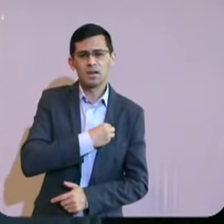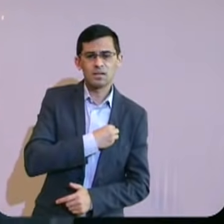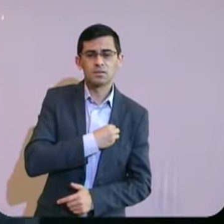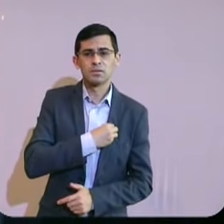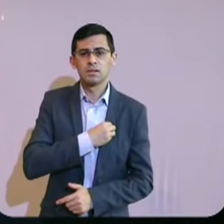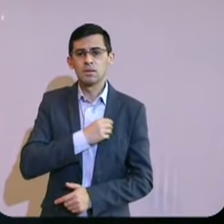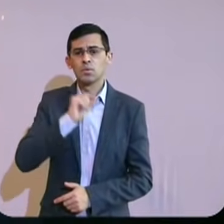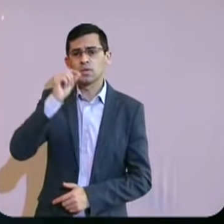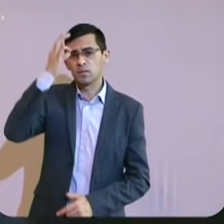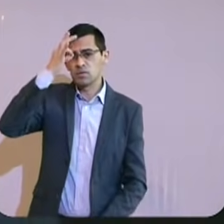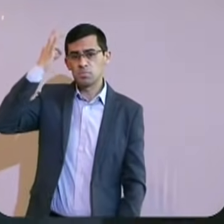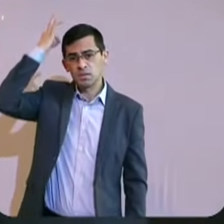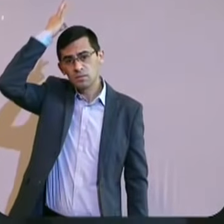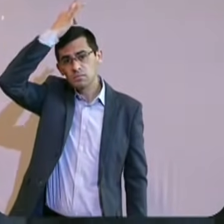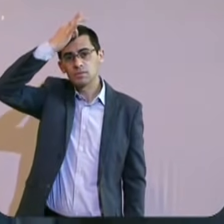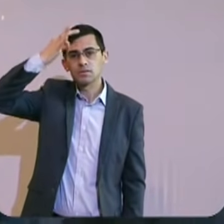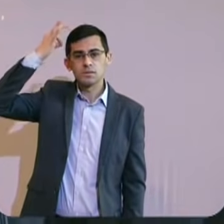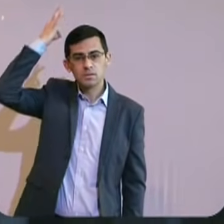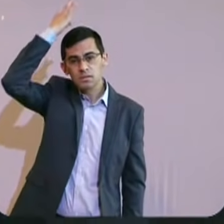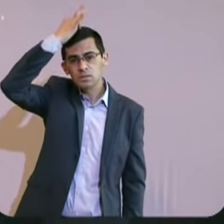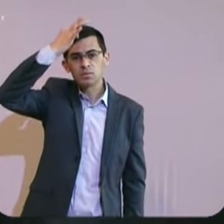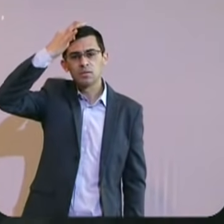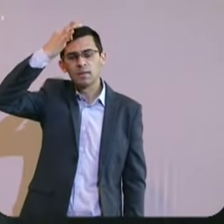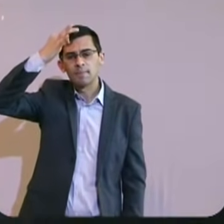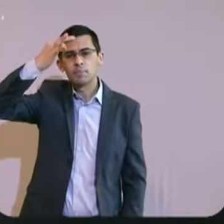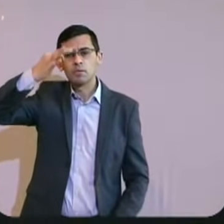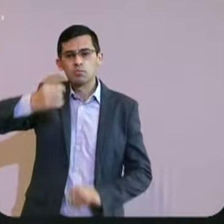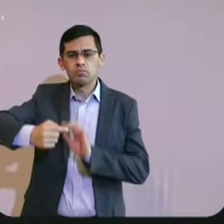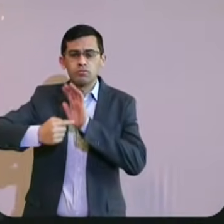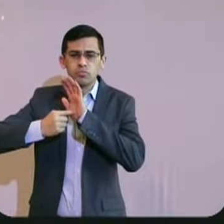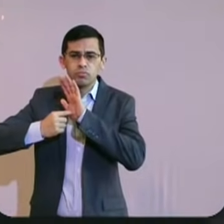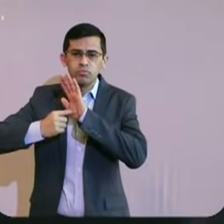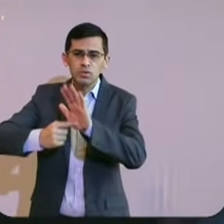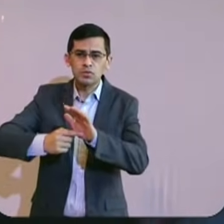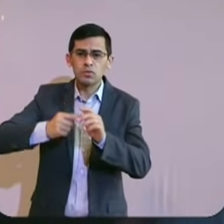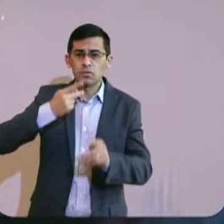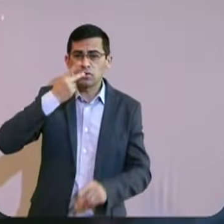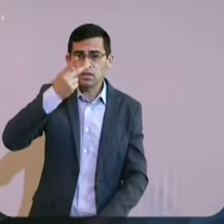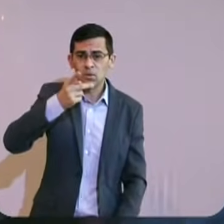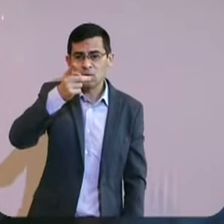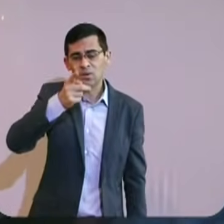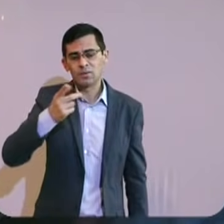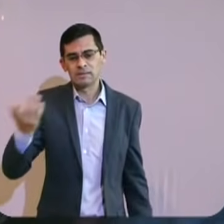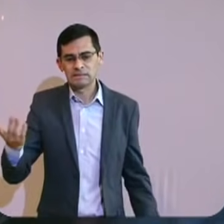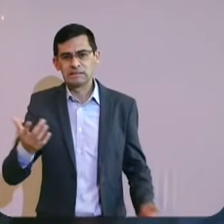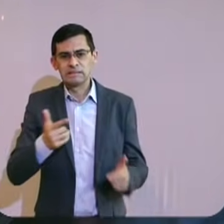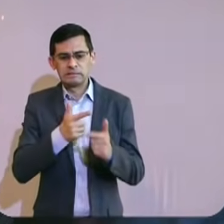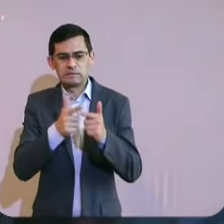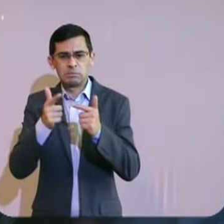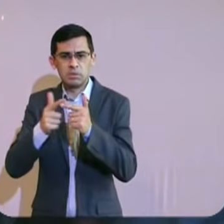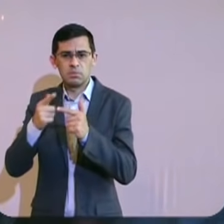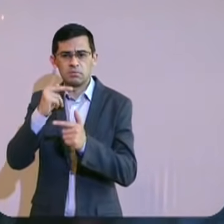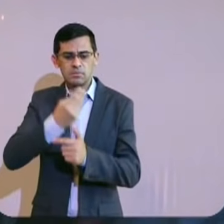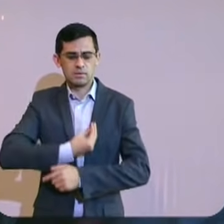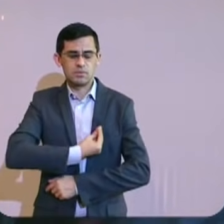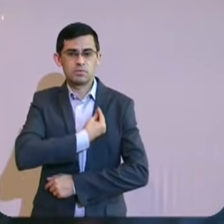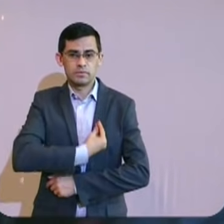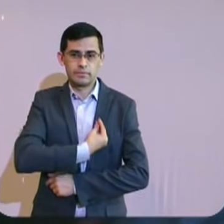O que que o Espírito Santo testemunhou dizendo para você? Isso está atrapalhando a tua